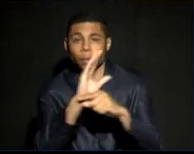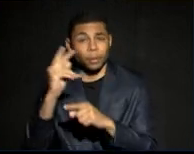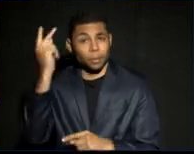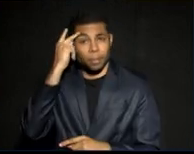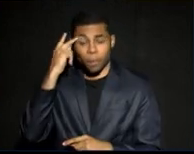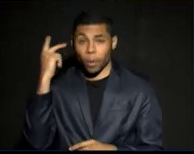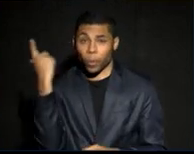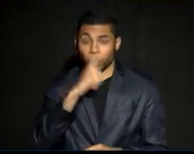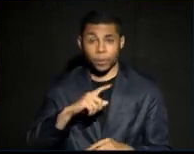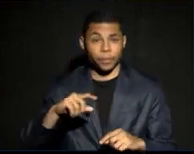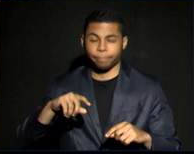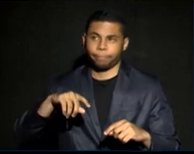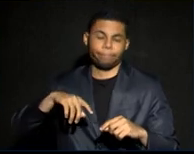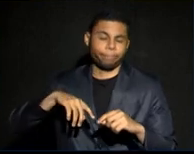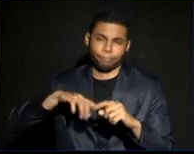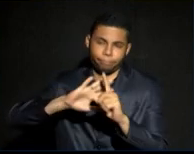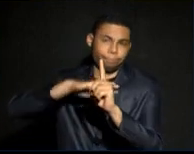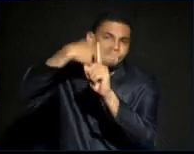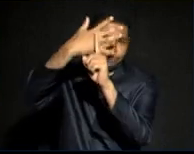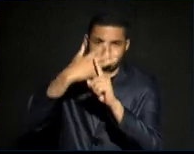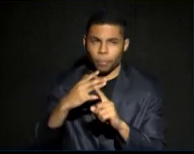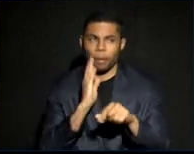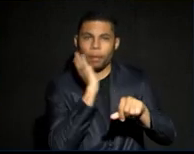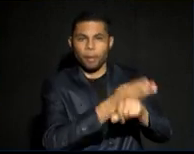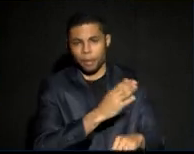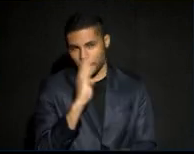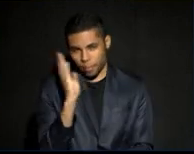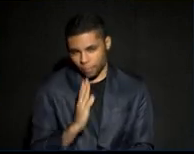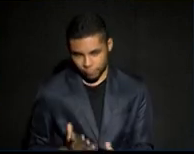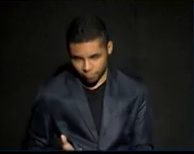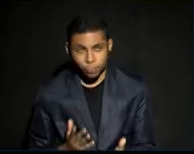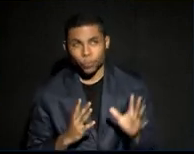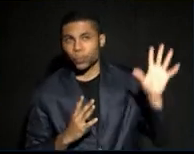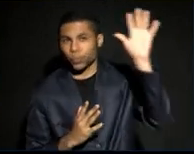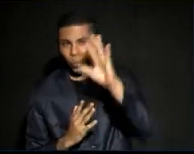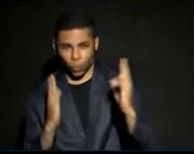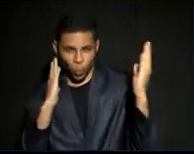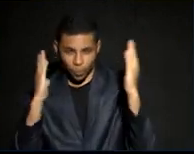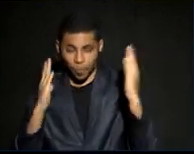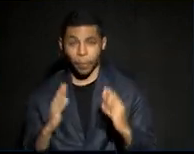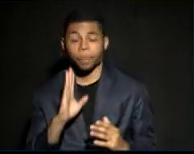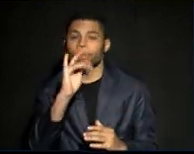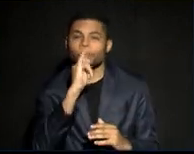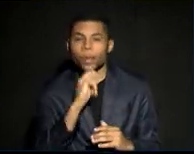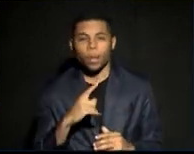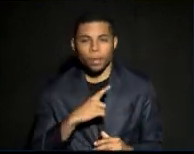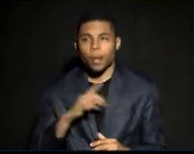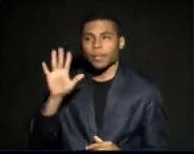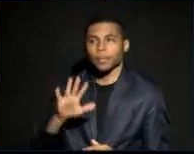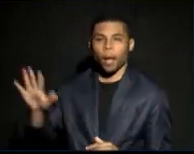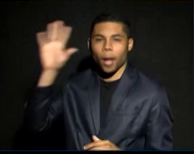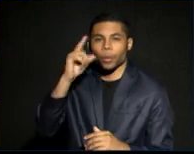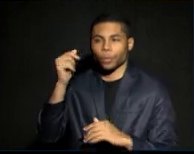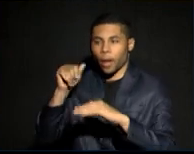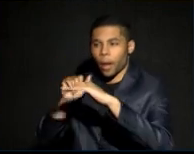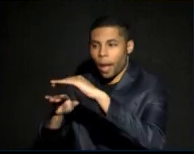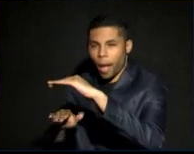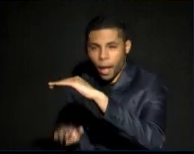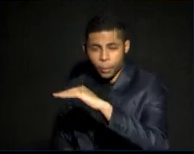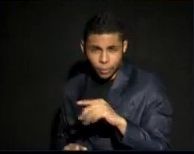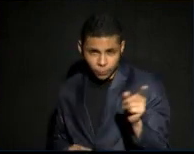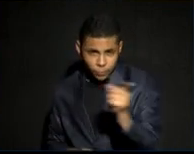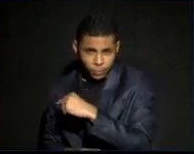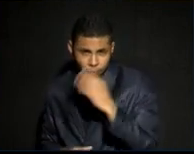São Paulo cresceu cinco vezes o que cresceu o Brasil nos últimos três anos e quando a gente olha o caixa do estado e esse vocês